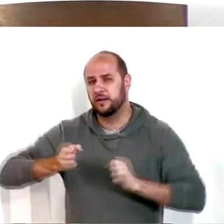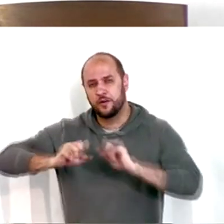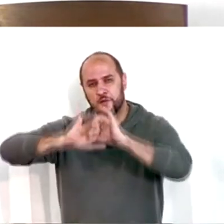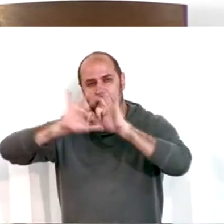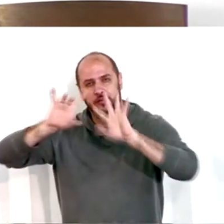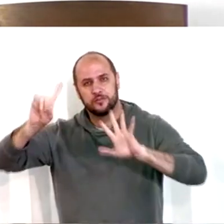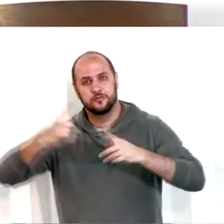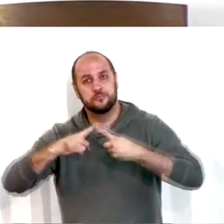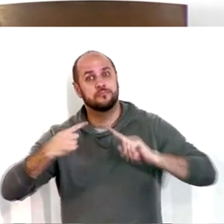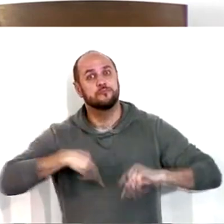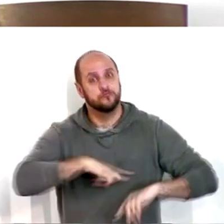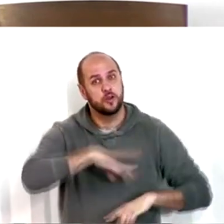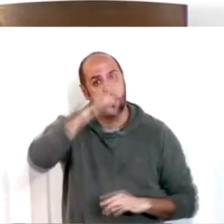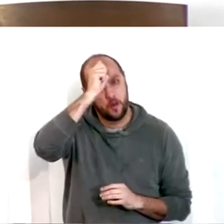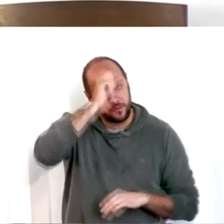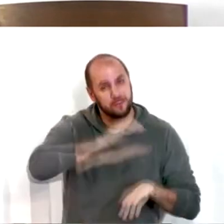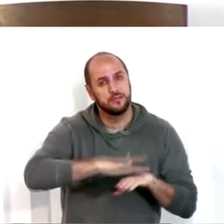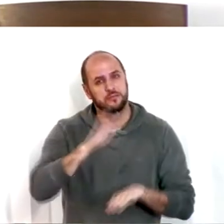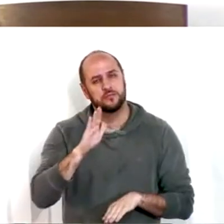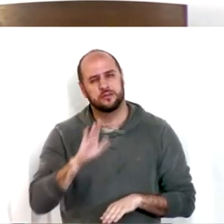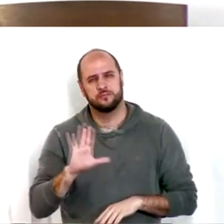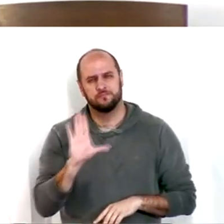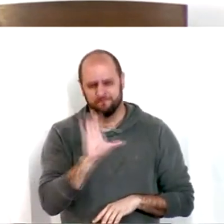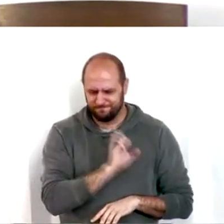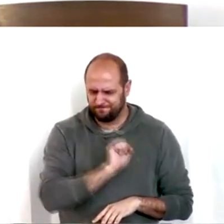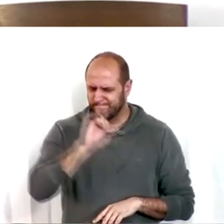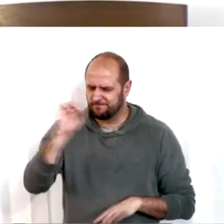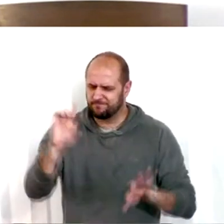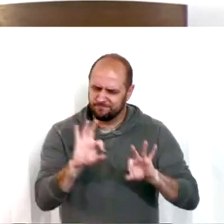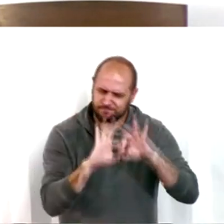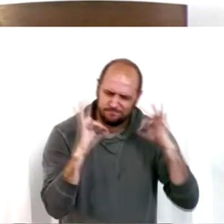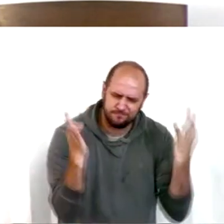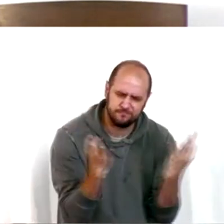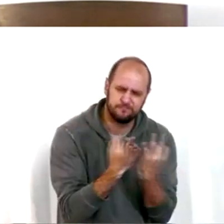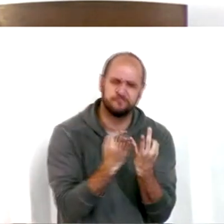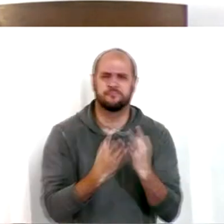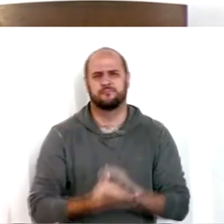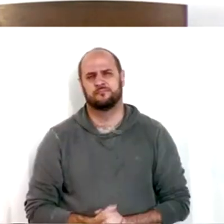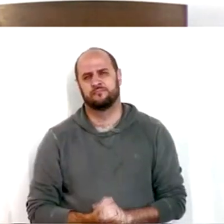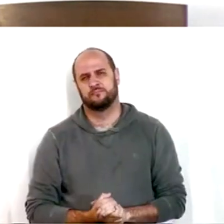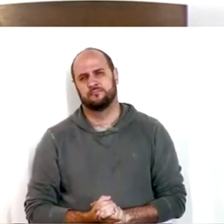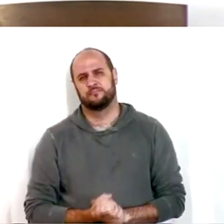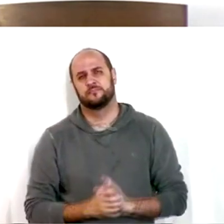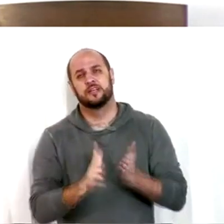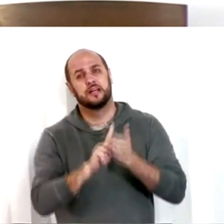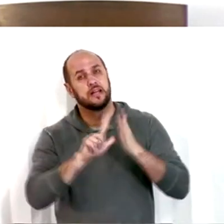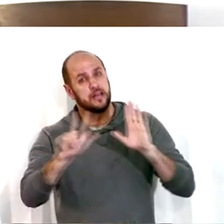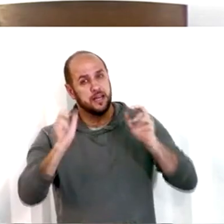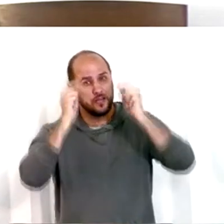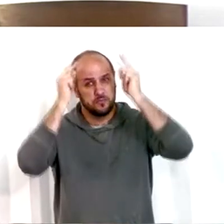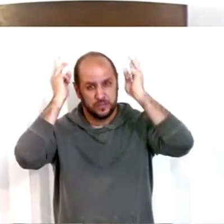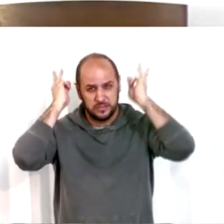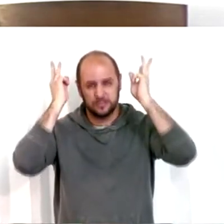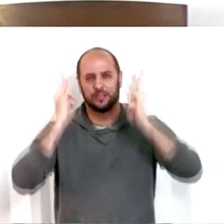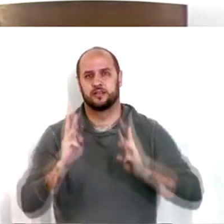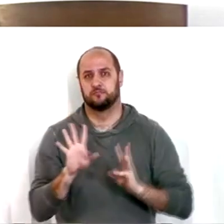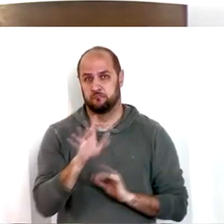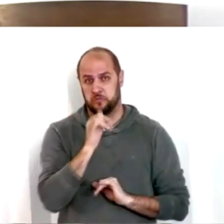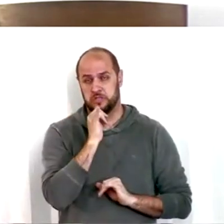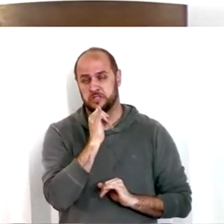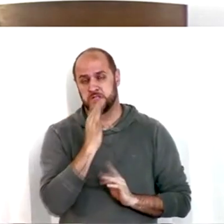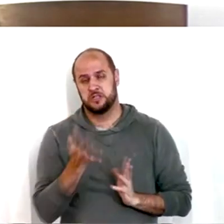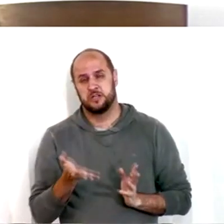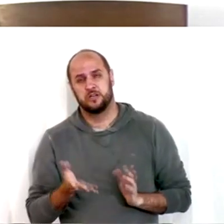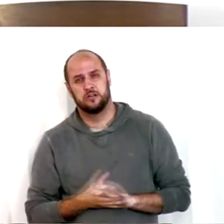nós aprendemos mais com esse texto. O amor de Deus pela família. Na lei de Moisés, a lei do levirato, por